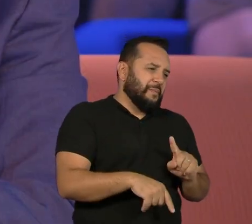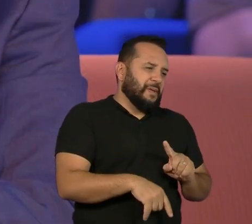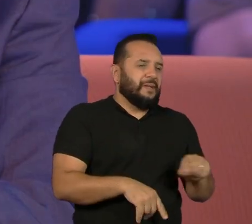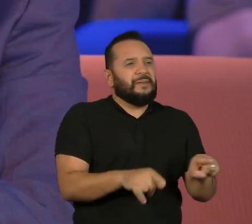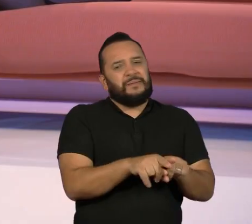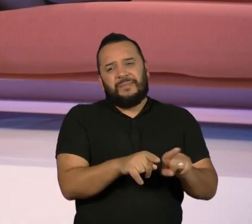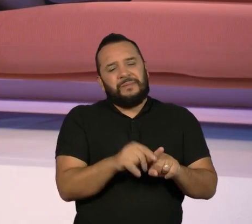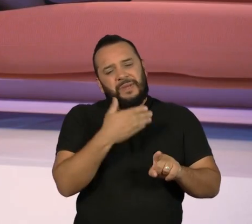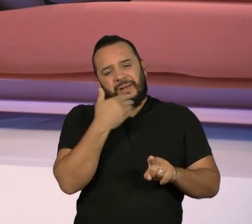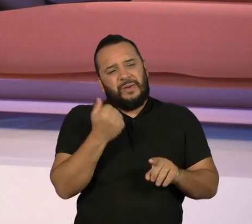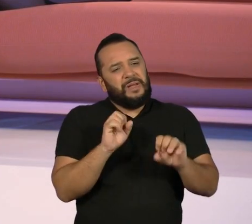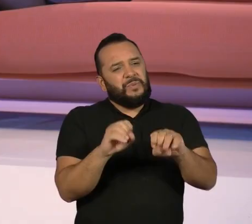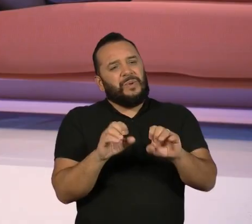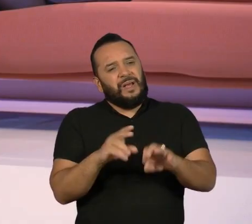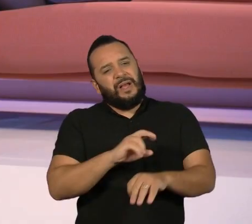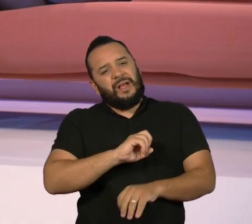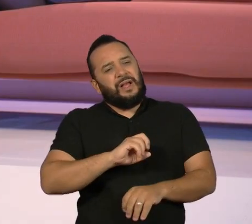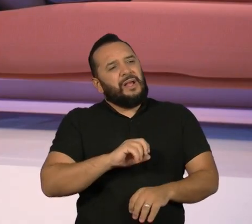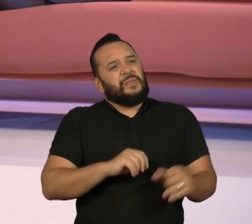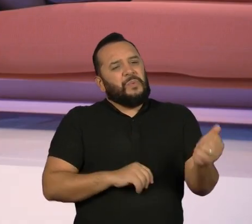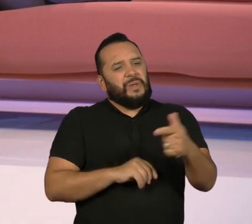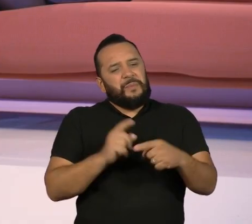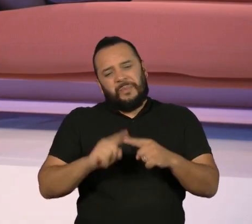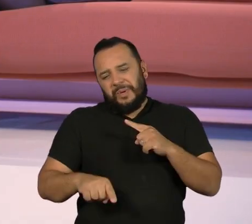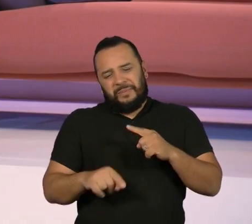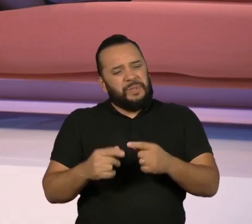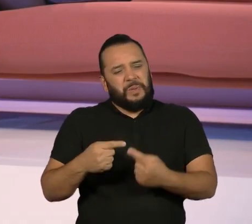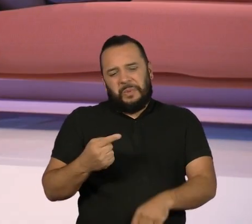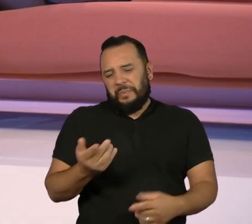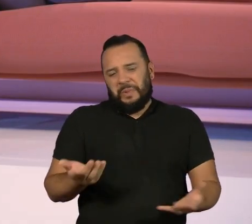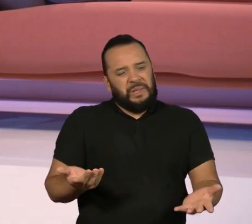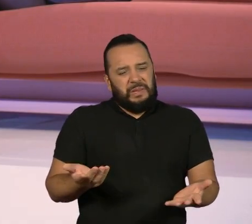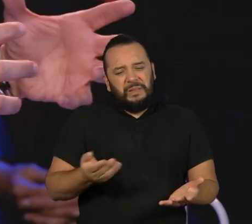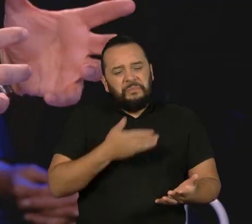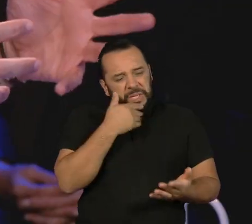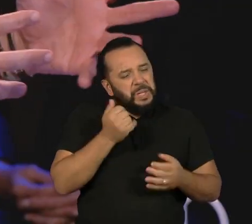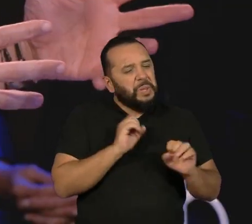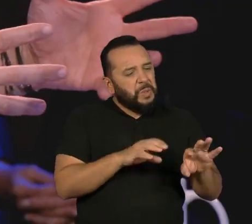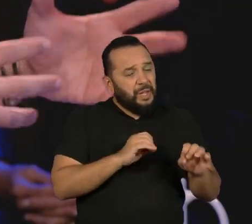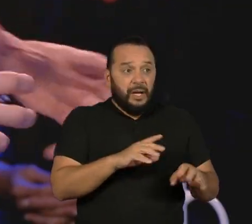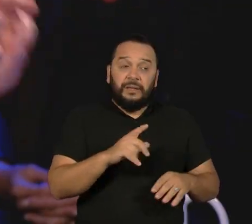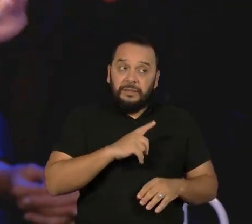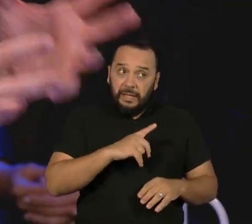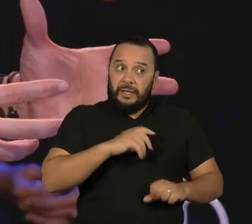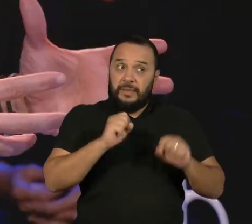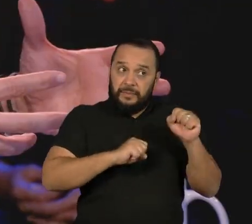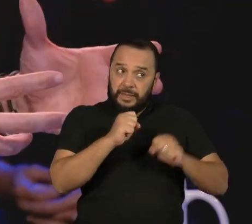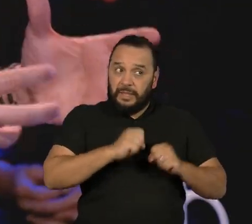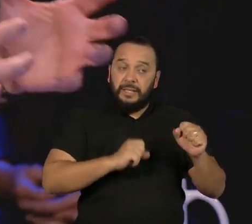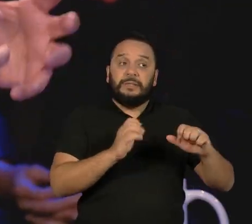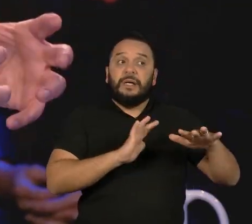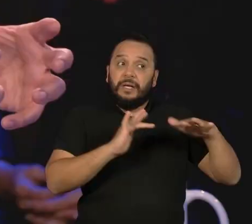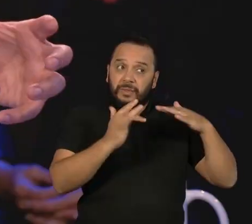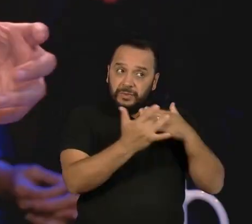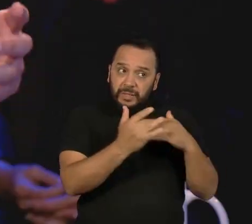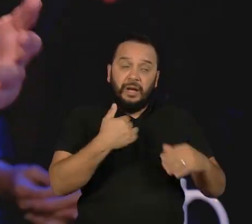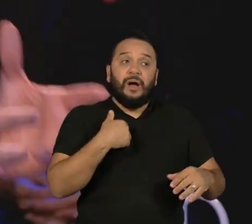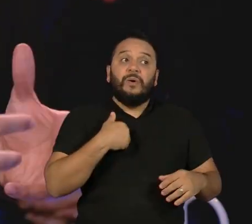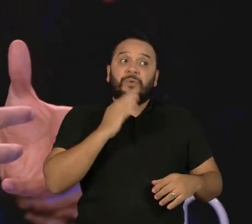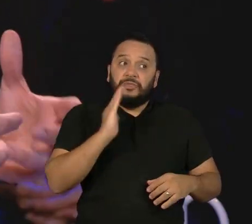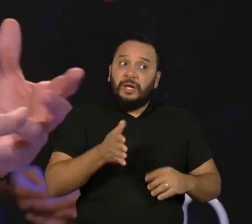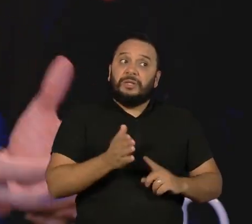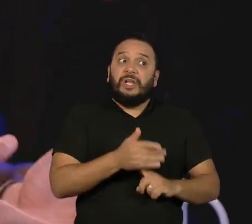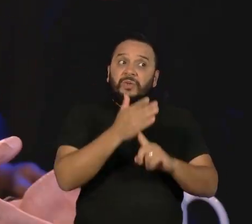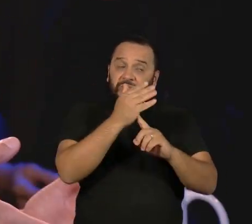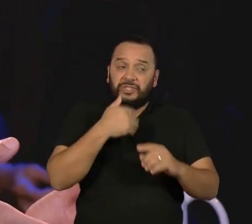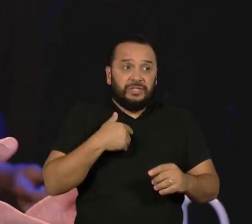essa criança do que proibir? A questão é a seguinte, de um lado você tem big techs gigantes desenvolvendo produtos